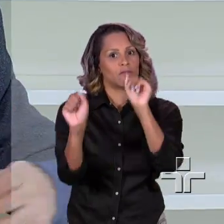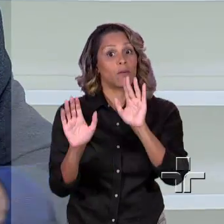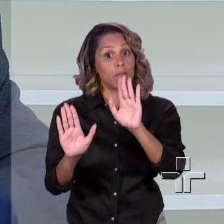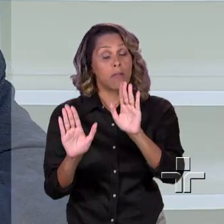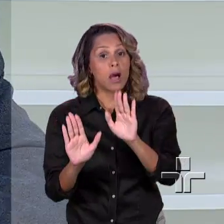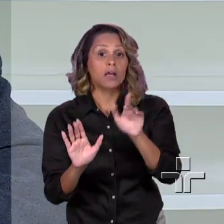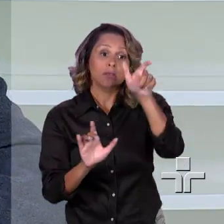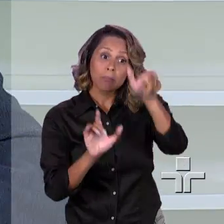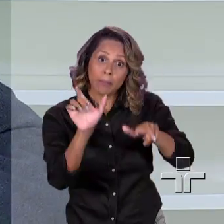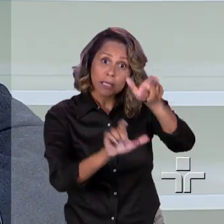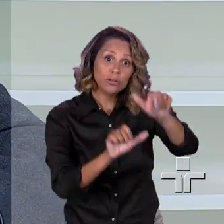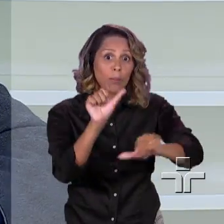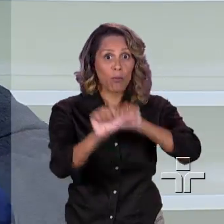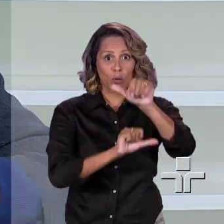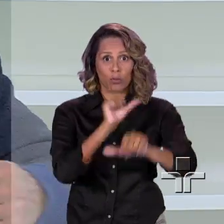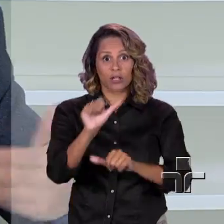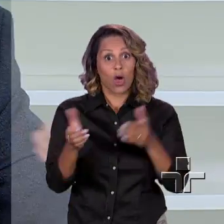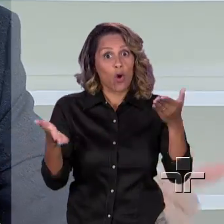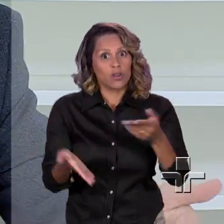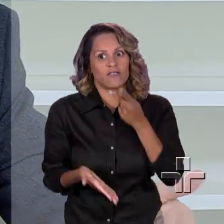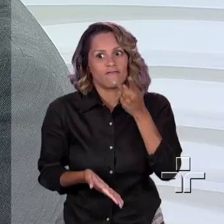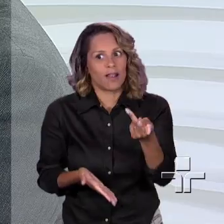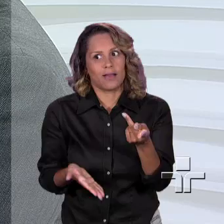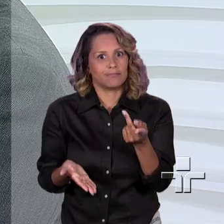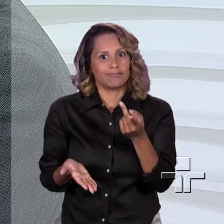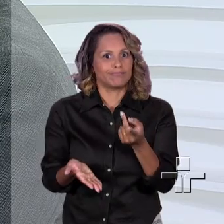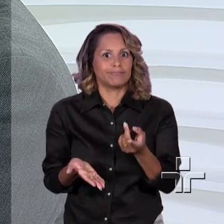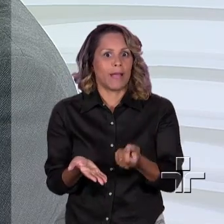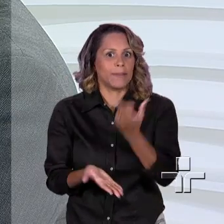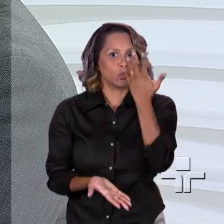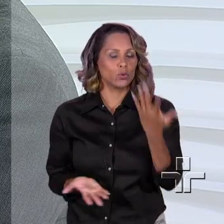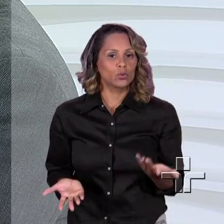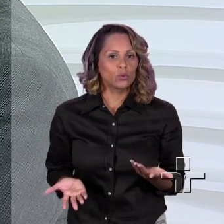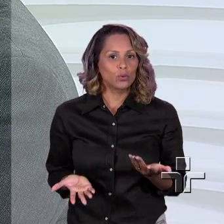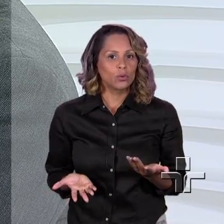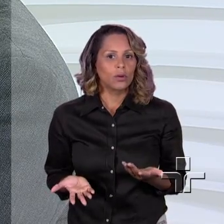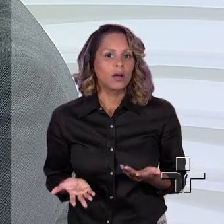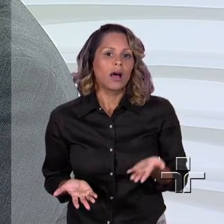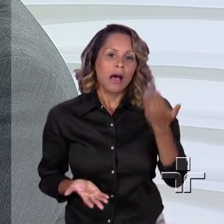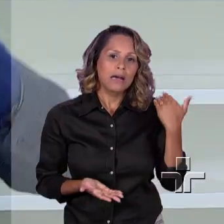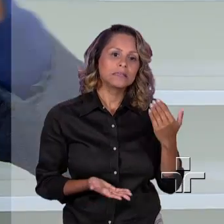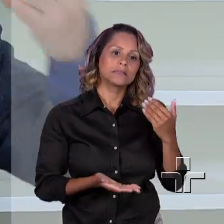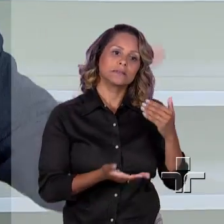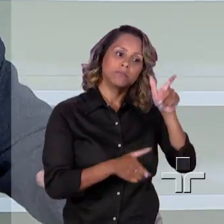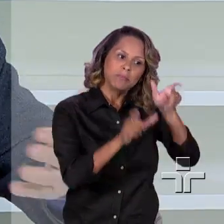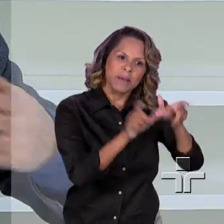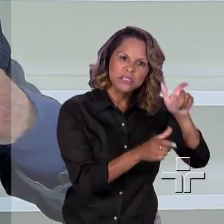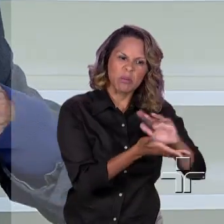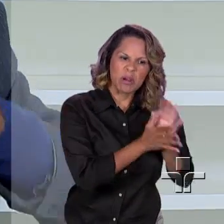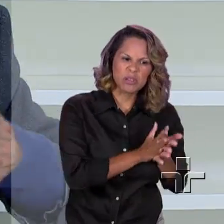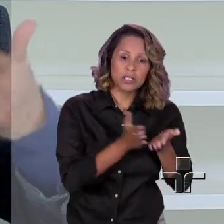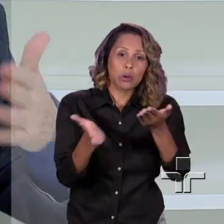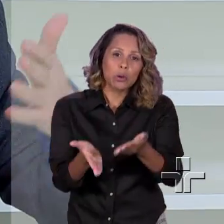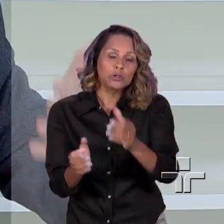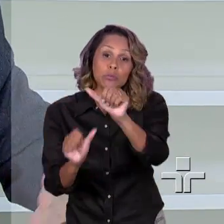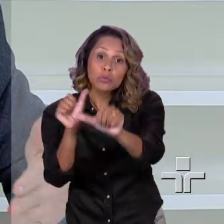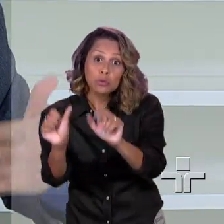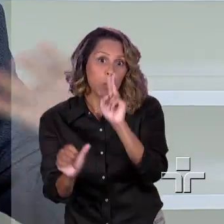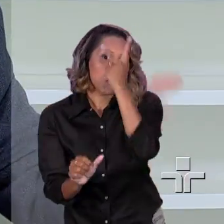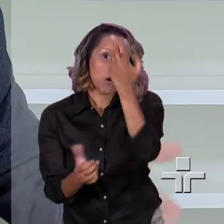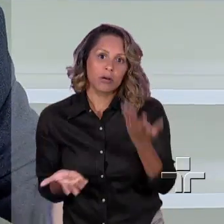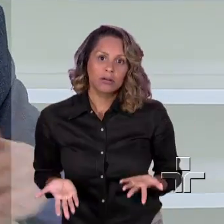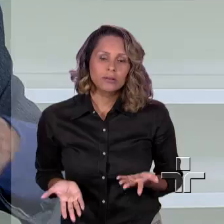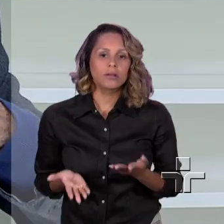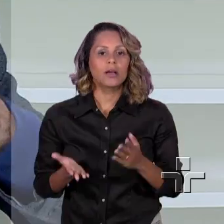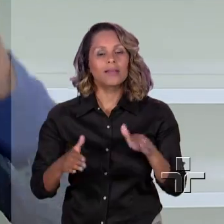mudam. Esses que antes discriminaram, hoje não discriminam mais. Daí eu acho que a importância do Herbert Daniel ter contribuído, com o seu período de vida,